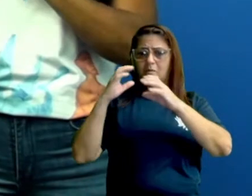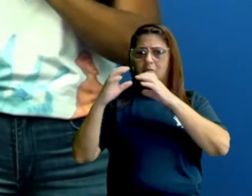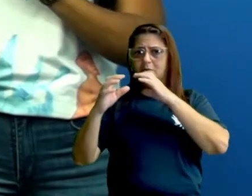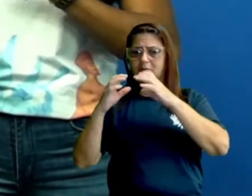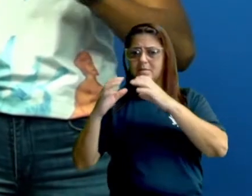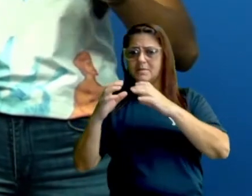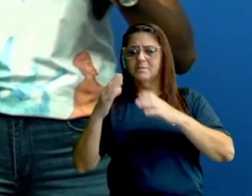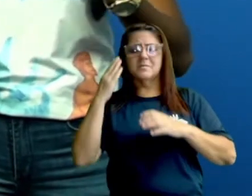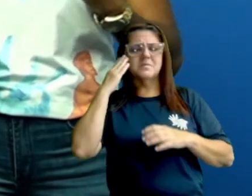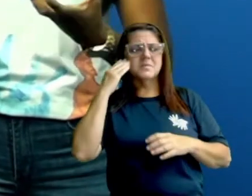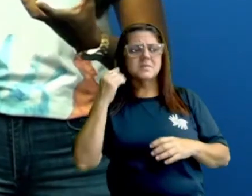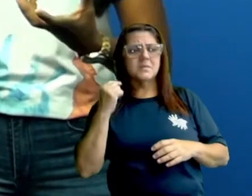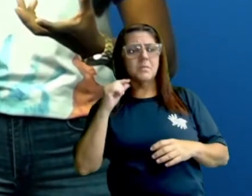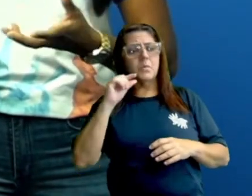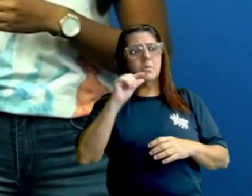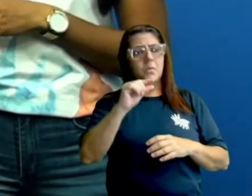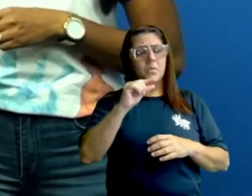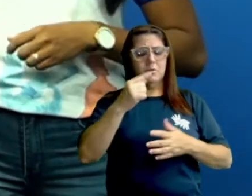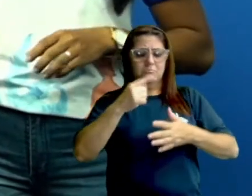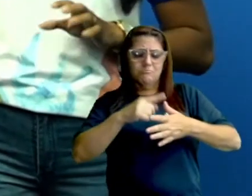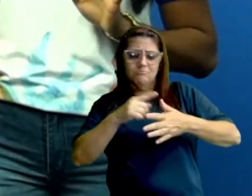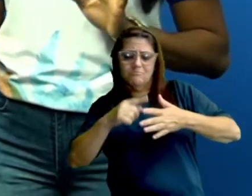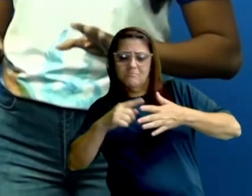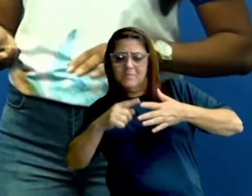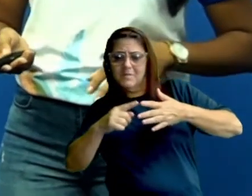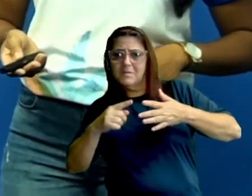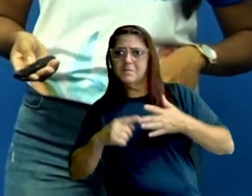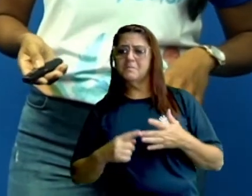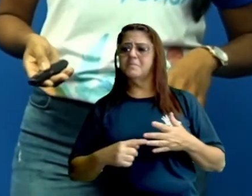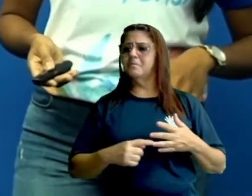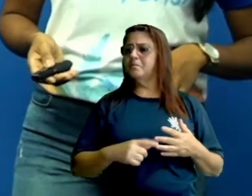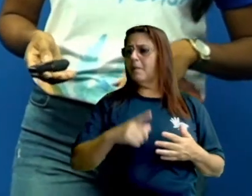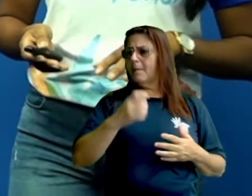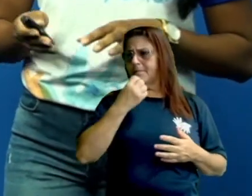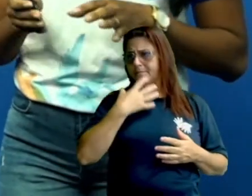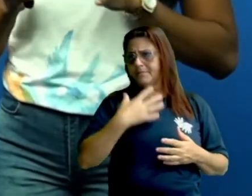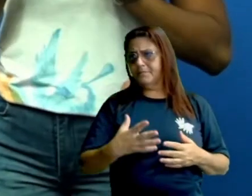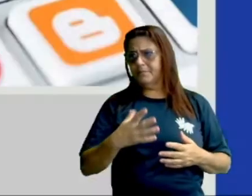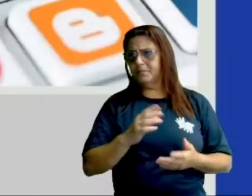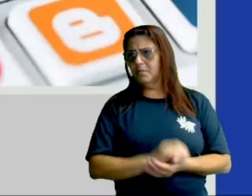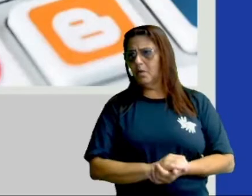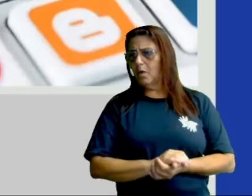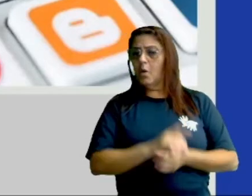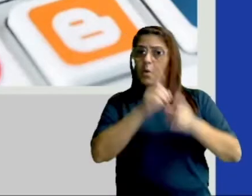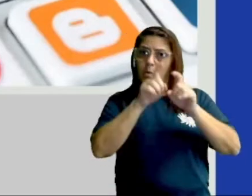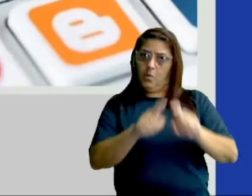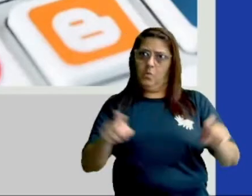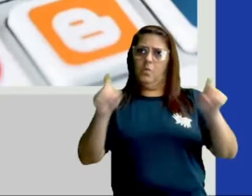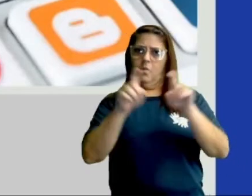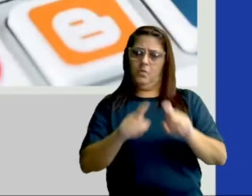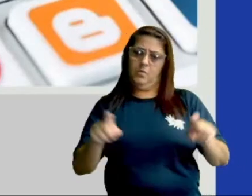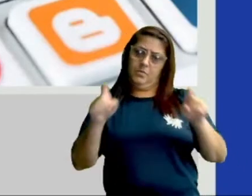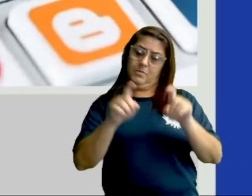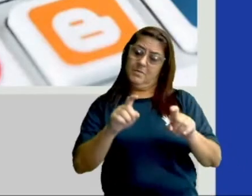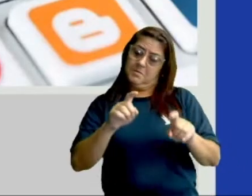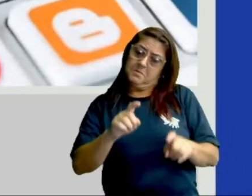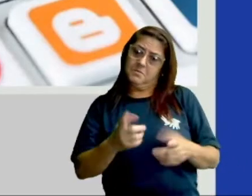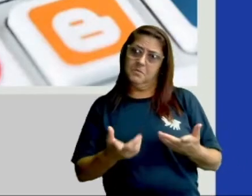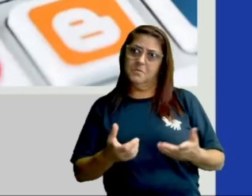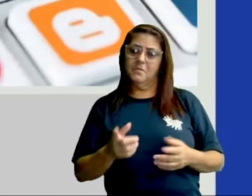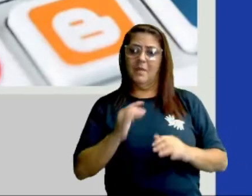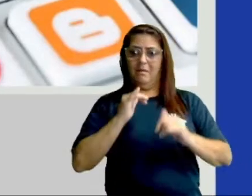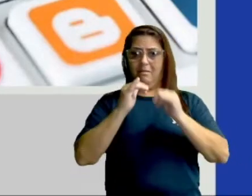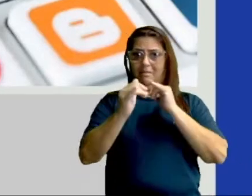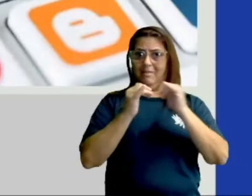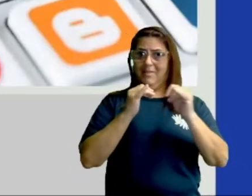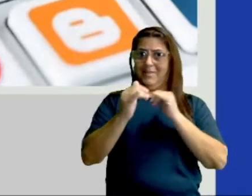vamos saber mais um pouquinho de cada um deles. Bom, o computador, claro, e a internet